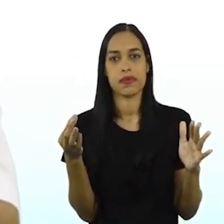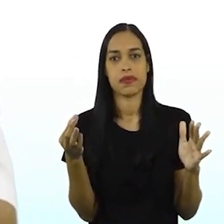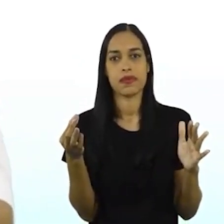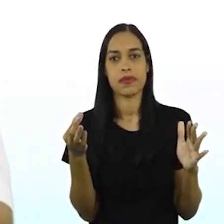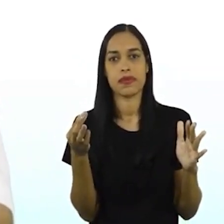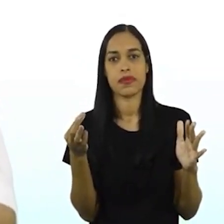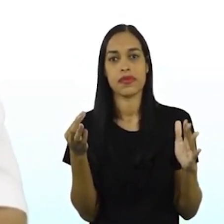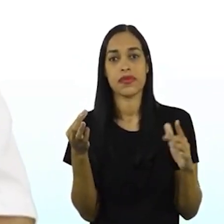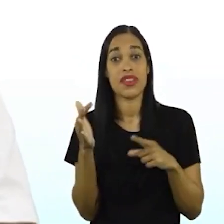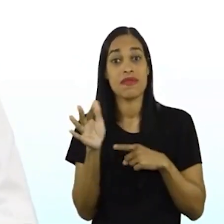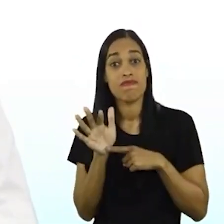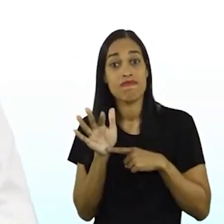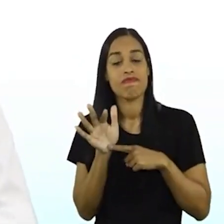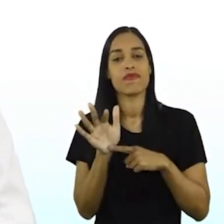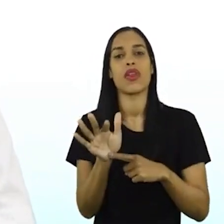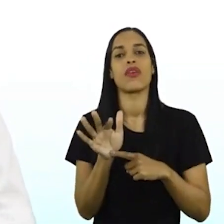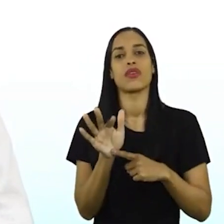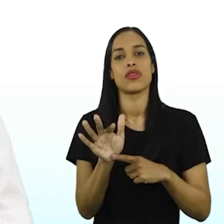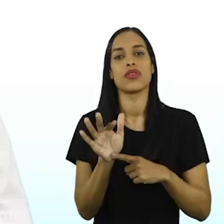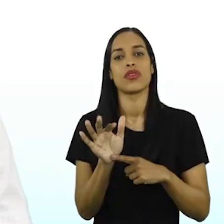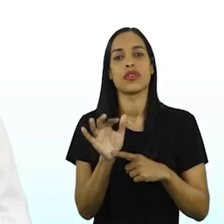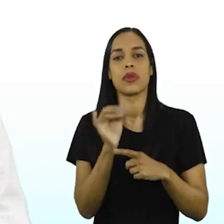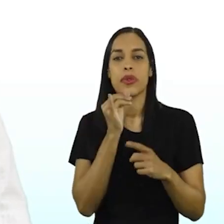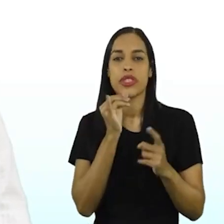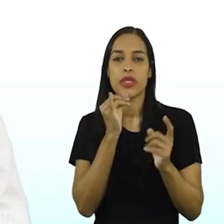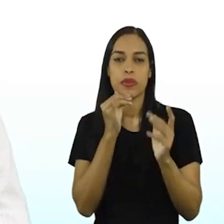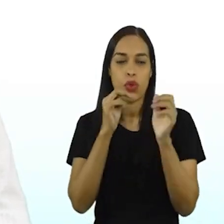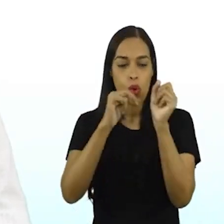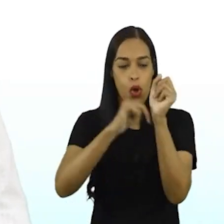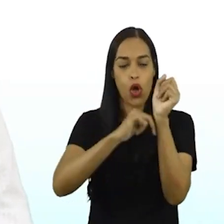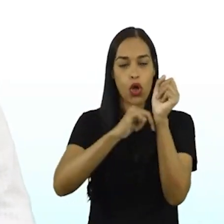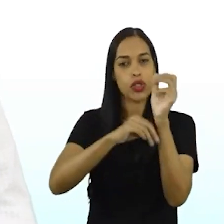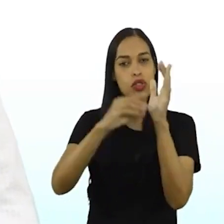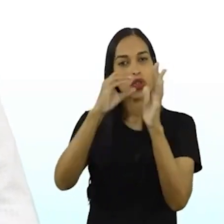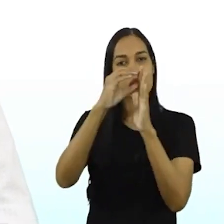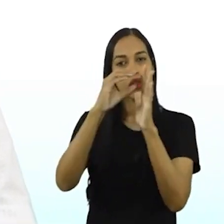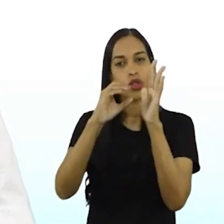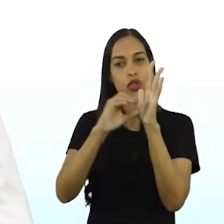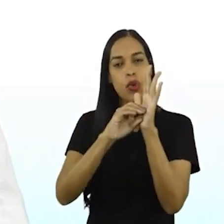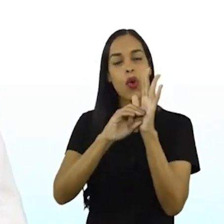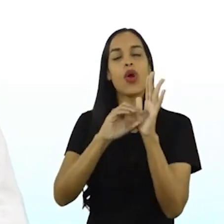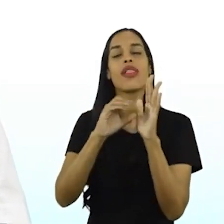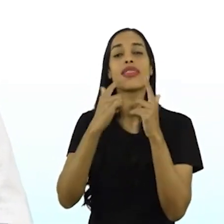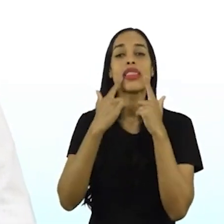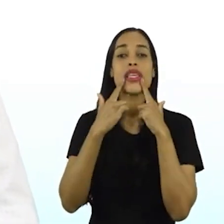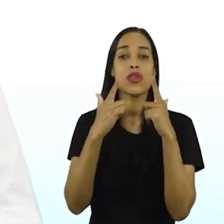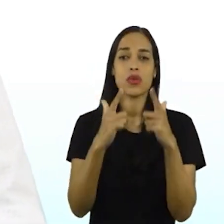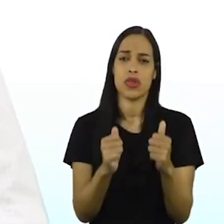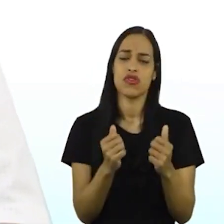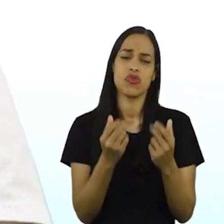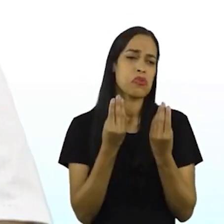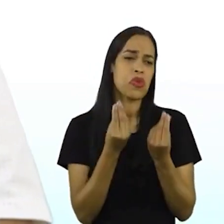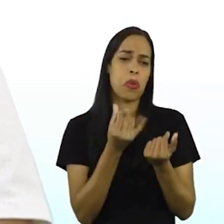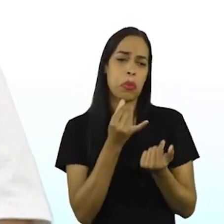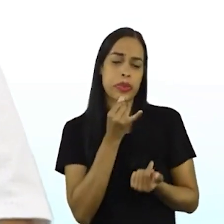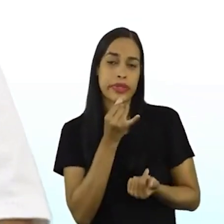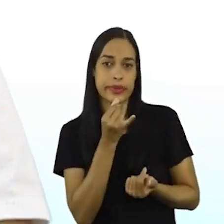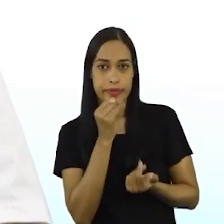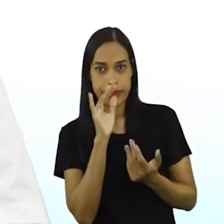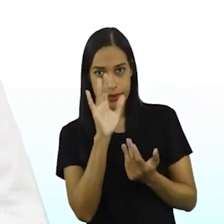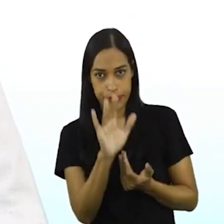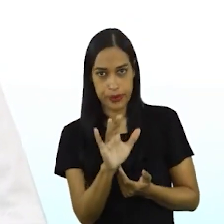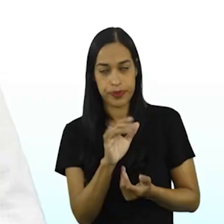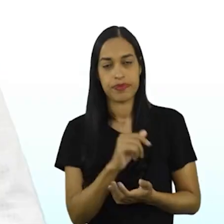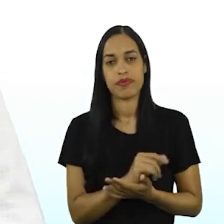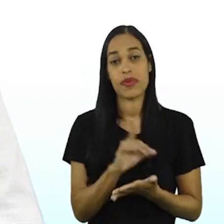colocando em evidência o código linguístico. Como assim? Vê bem.